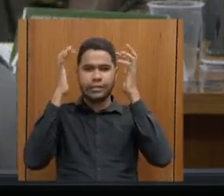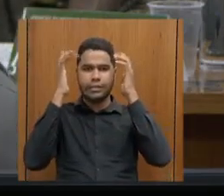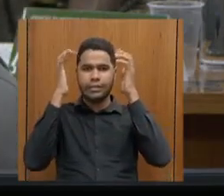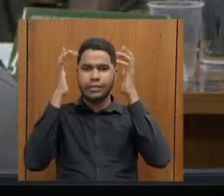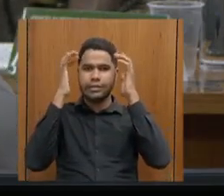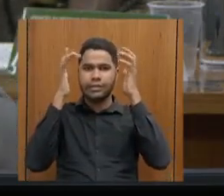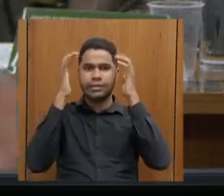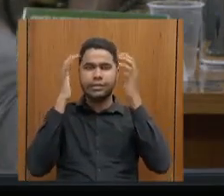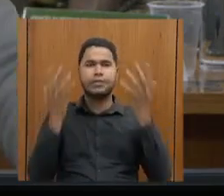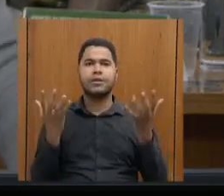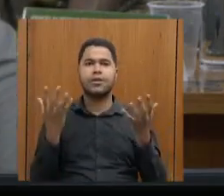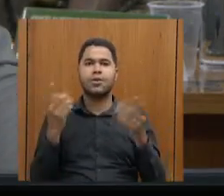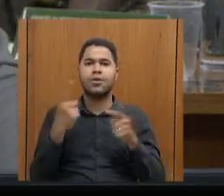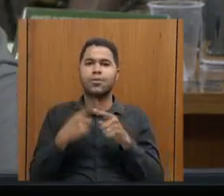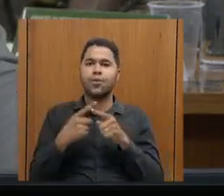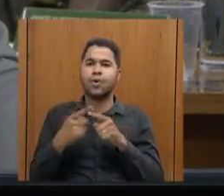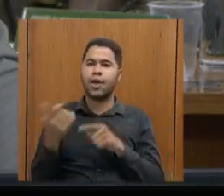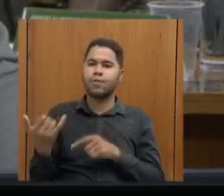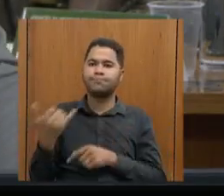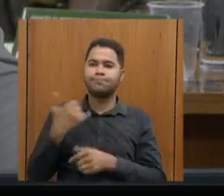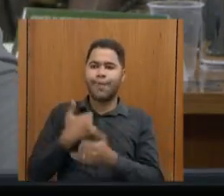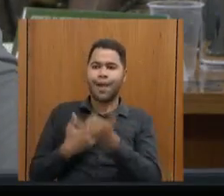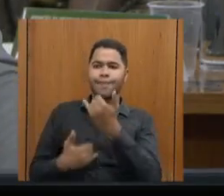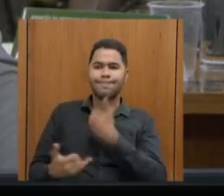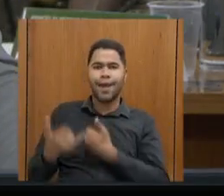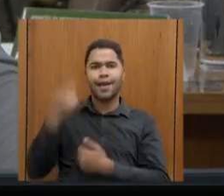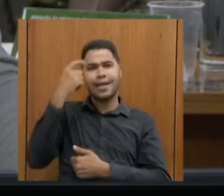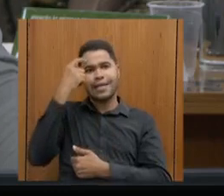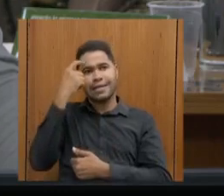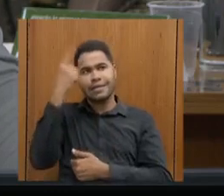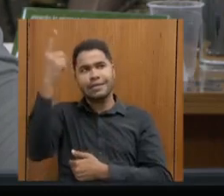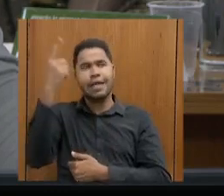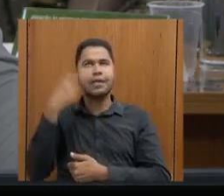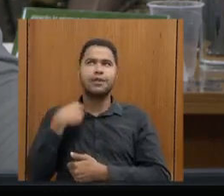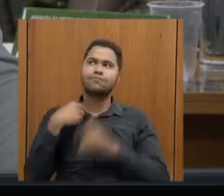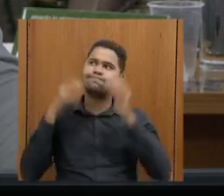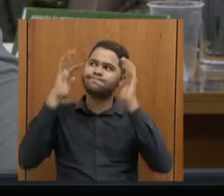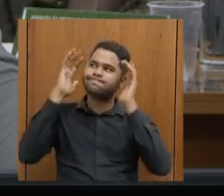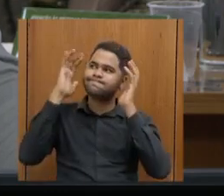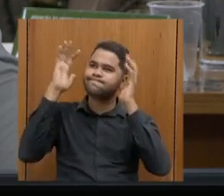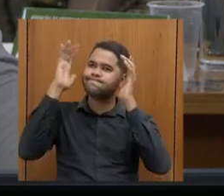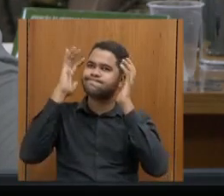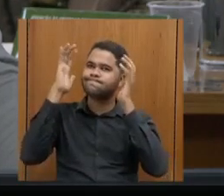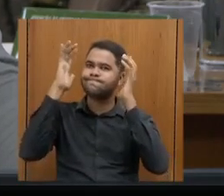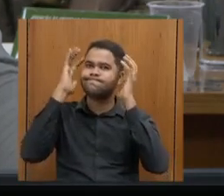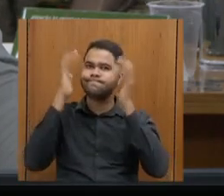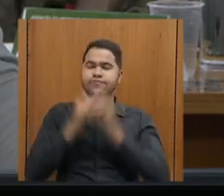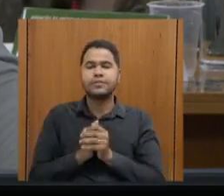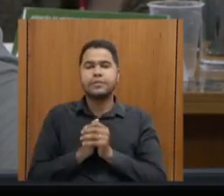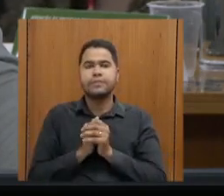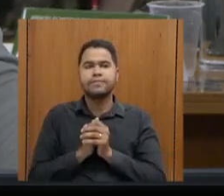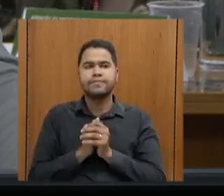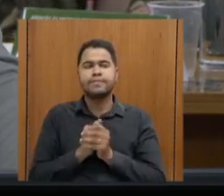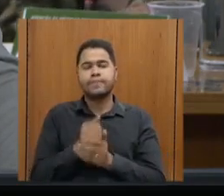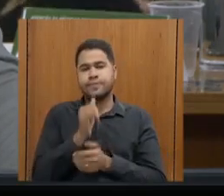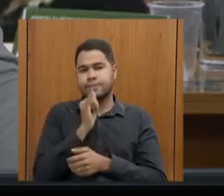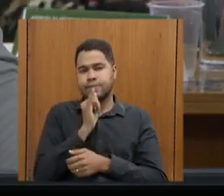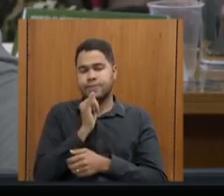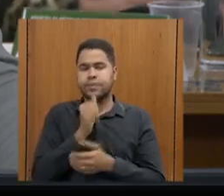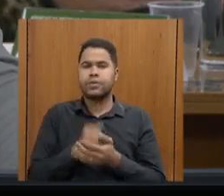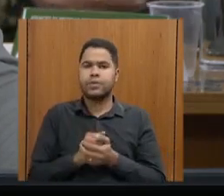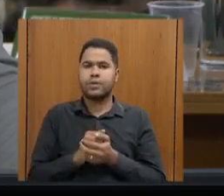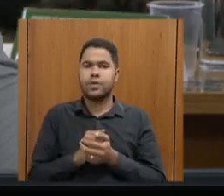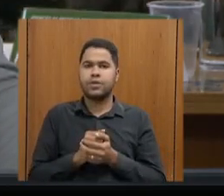gabinete porque o seu realmente tem excelentes ideias e quando o senhor fala né